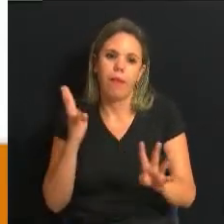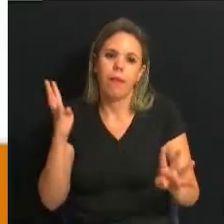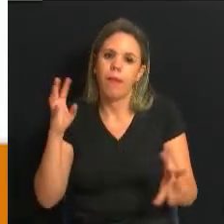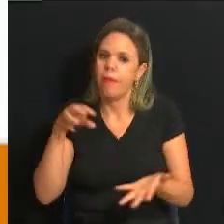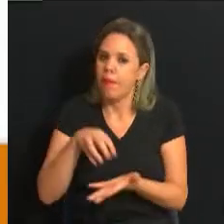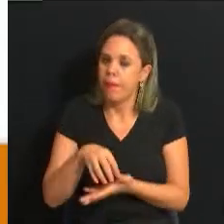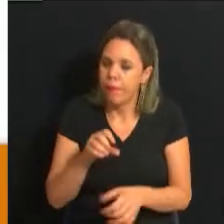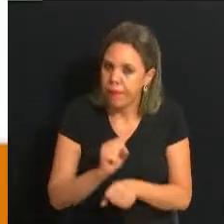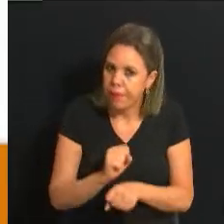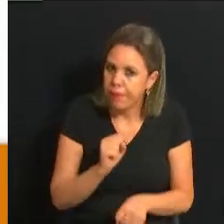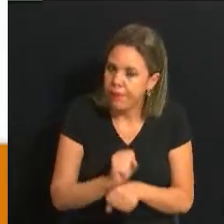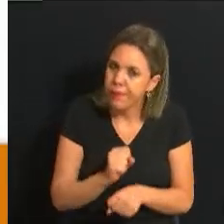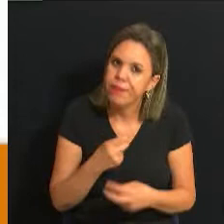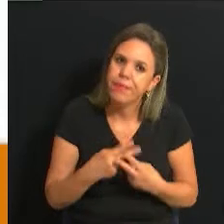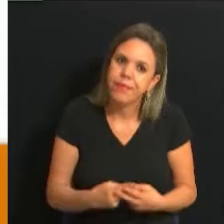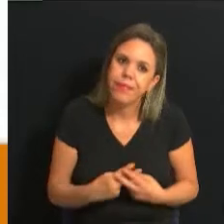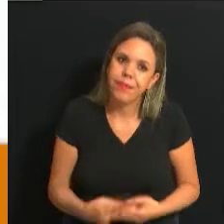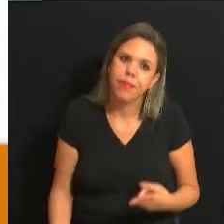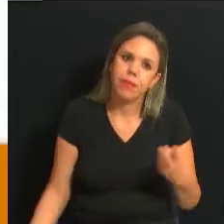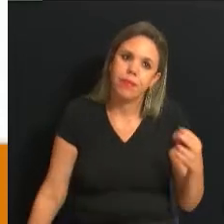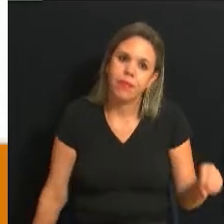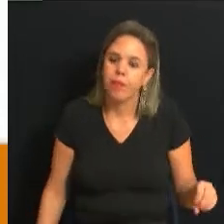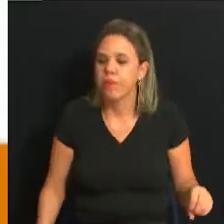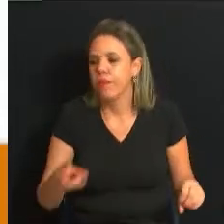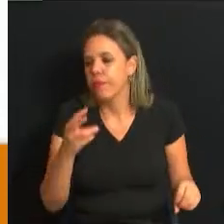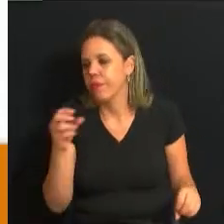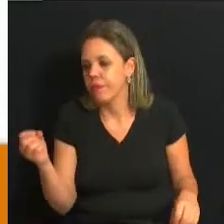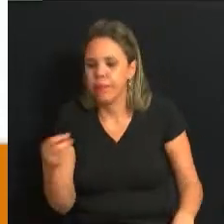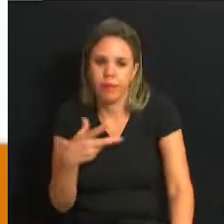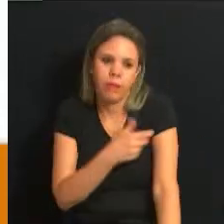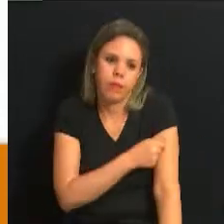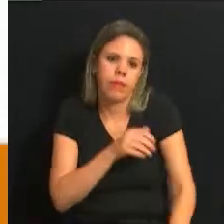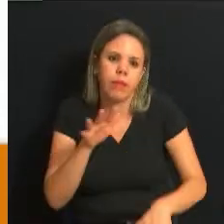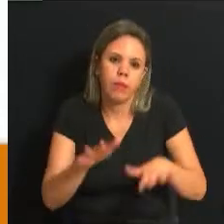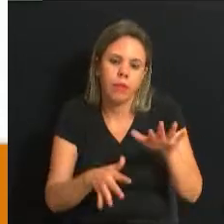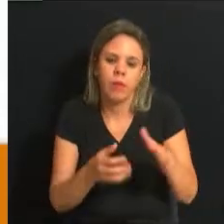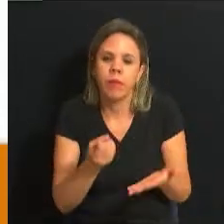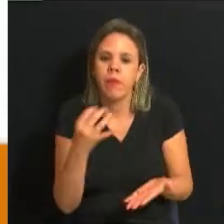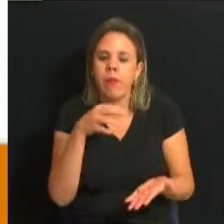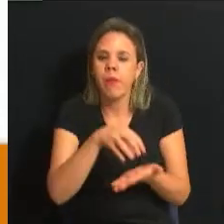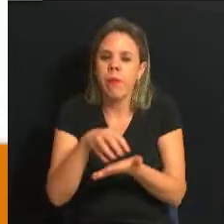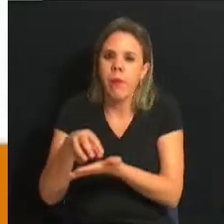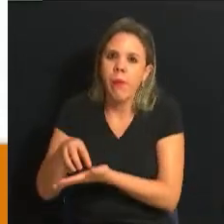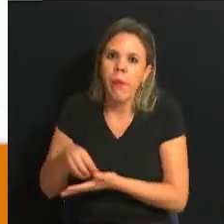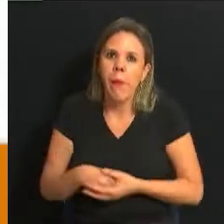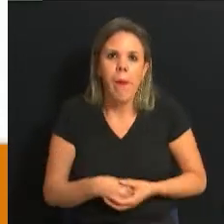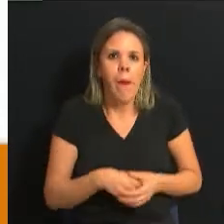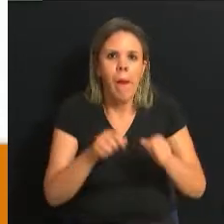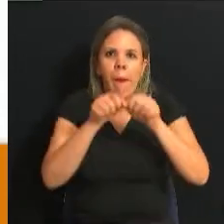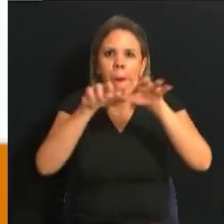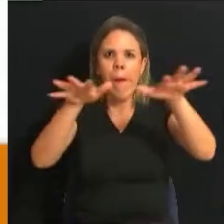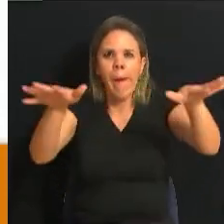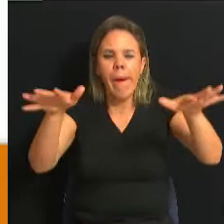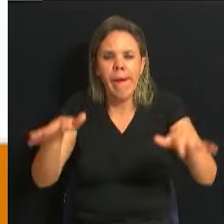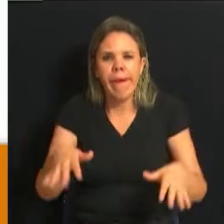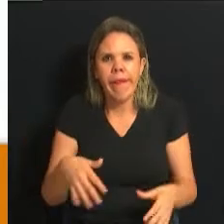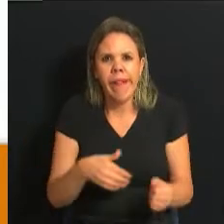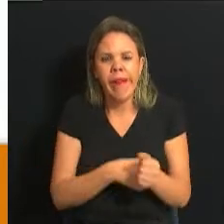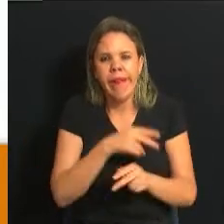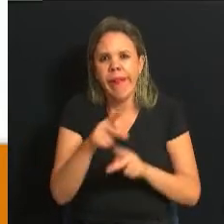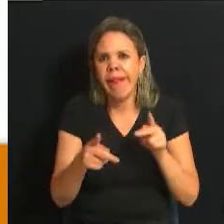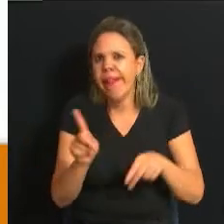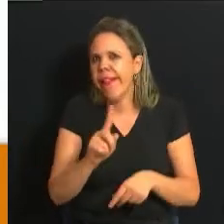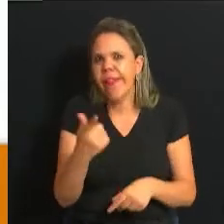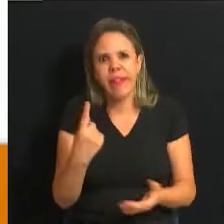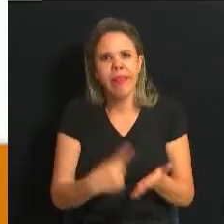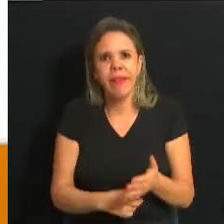tenho mais 20, 30, 100 doses, vai depender da unidade, e aí vão distribuir essas senhas para quem não